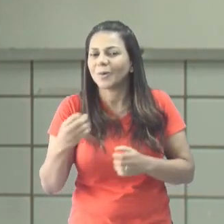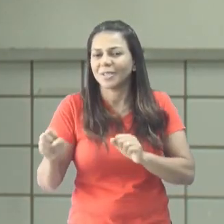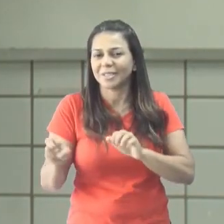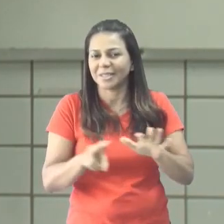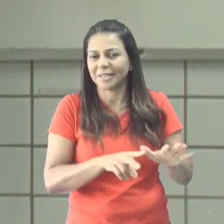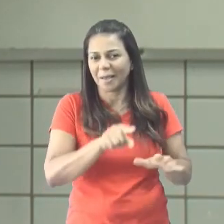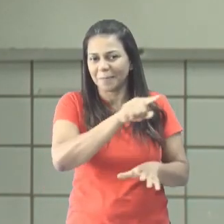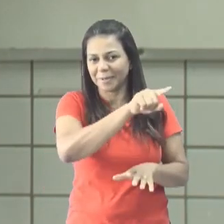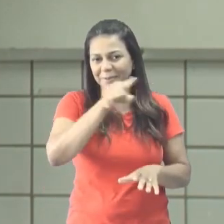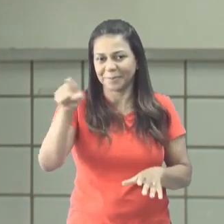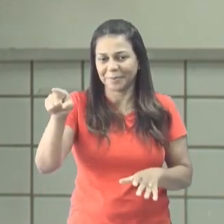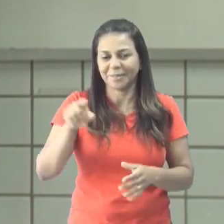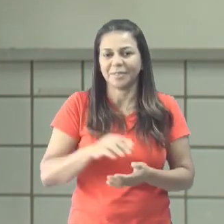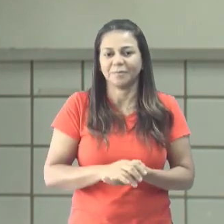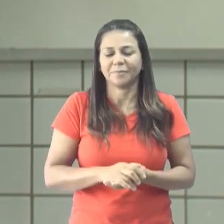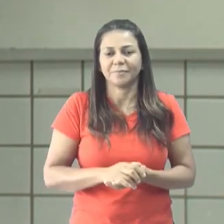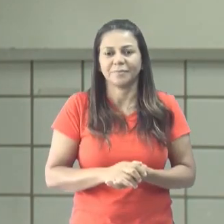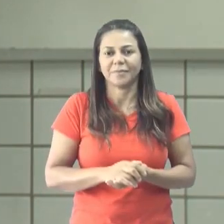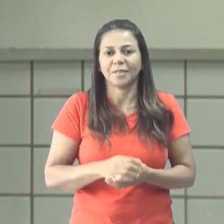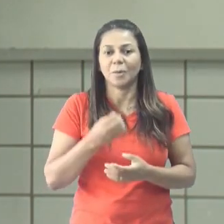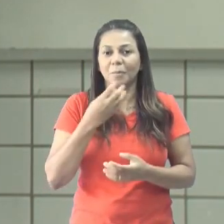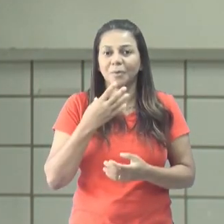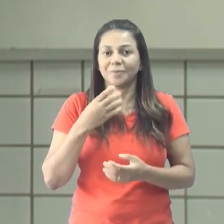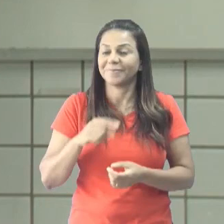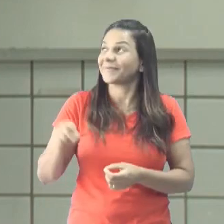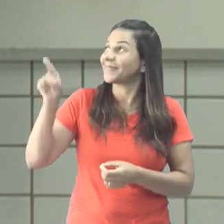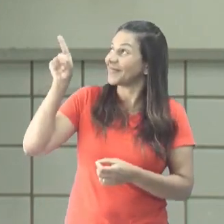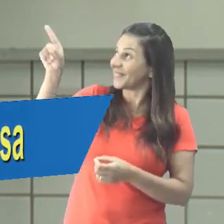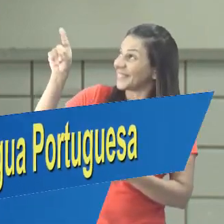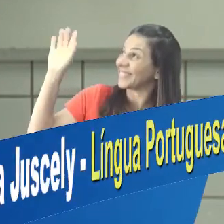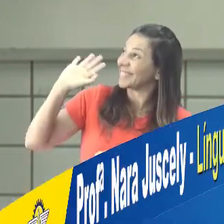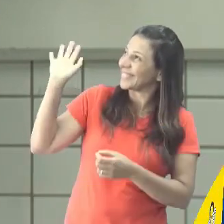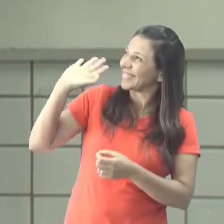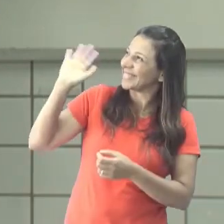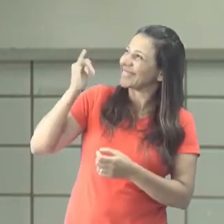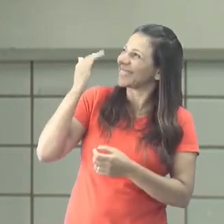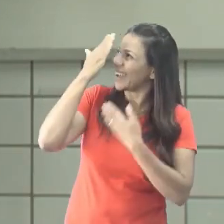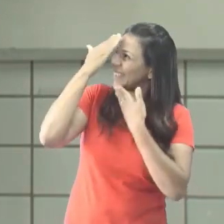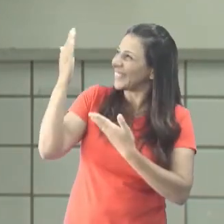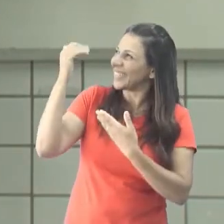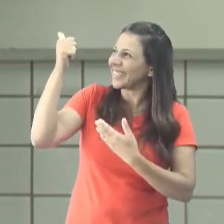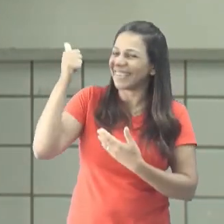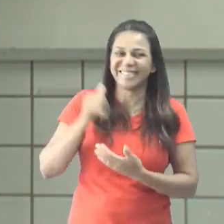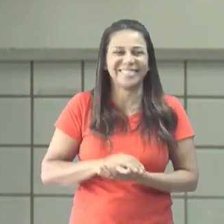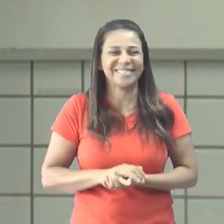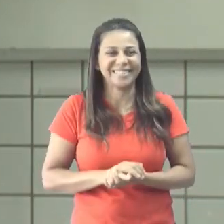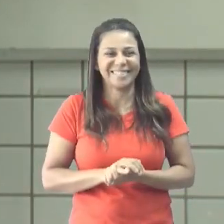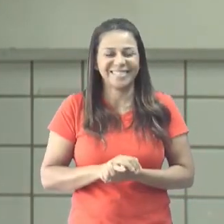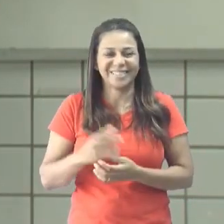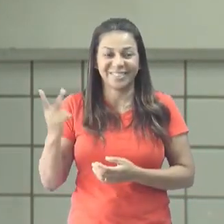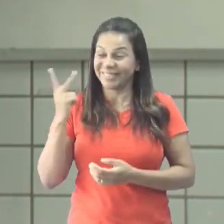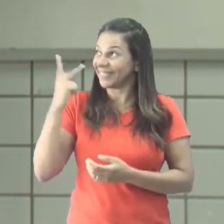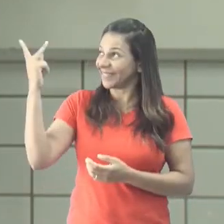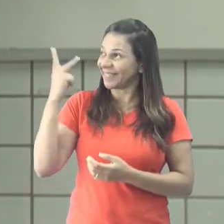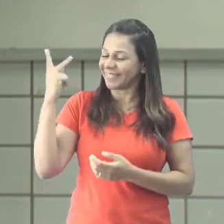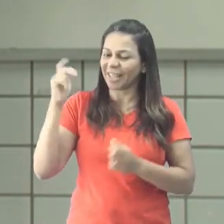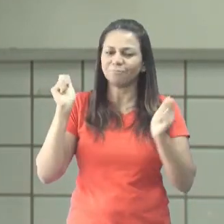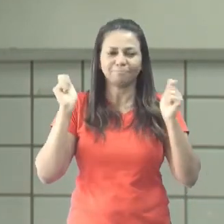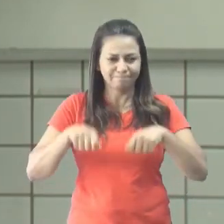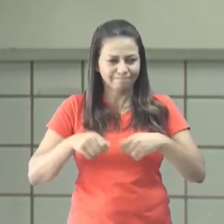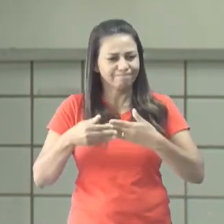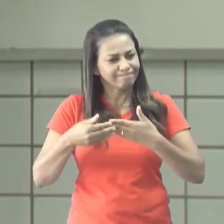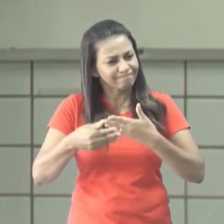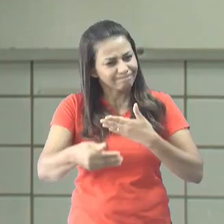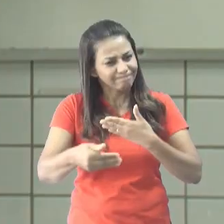para vocês, de uma excelente semana para você, Valquíria, e com a graça de Deus, que nós duas possamos,